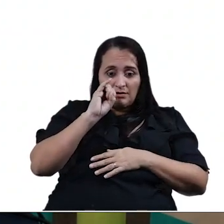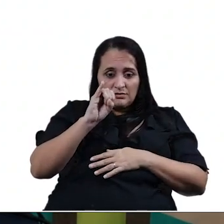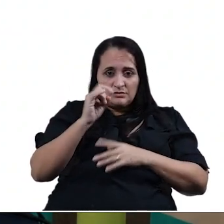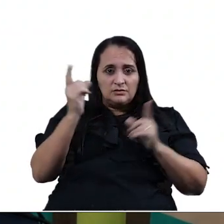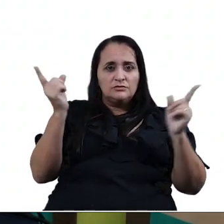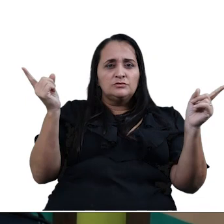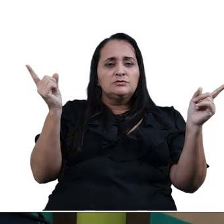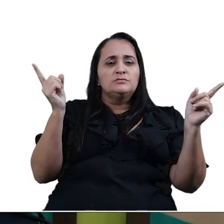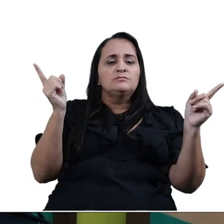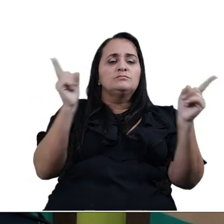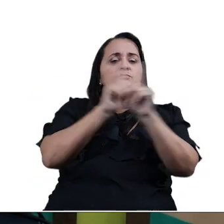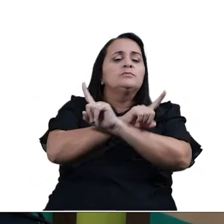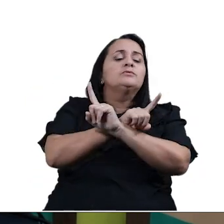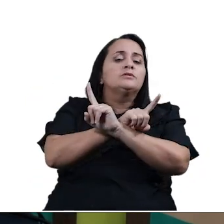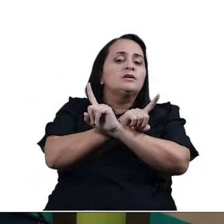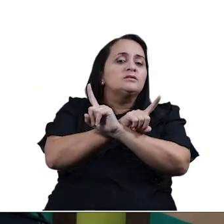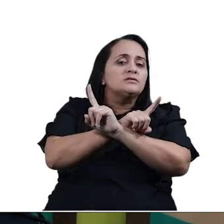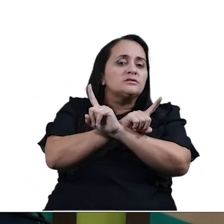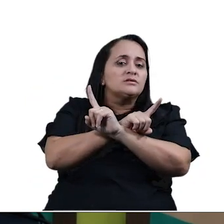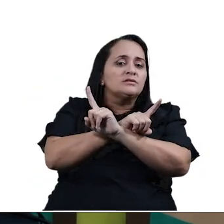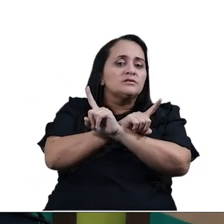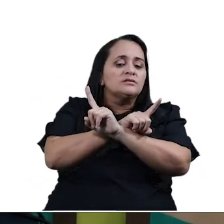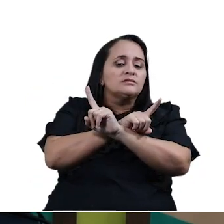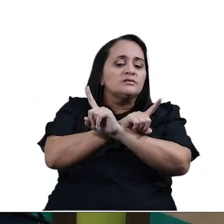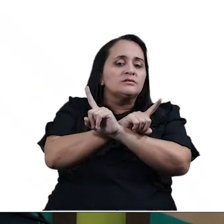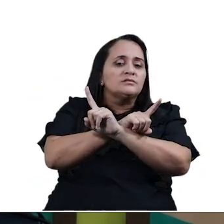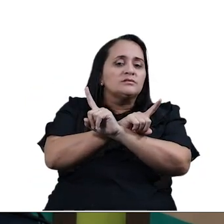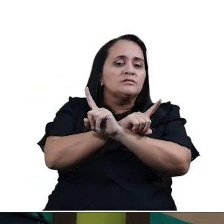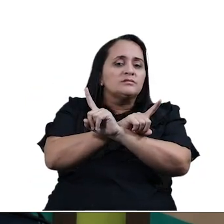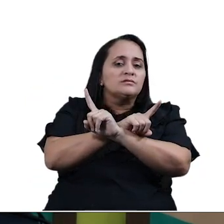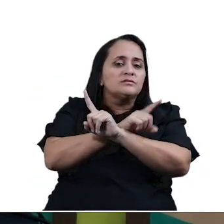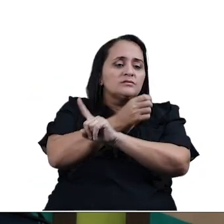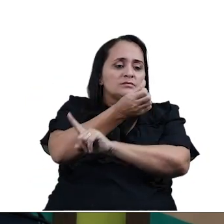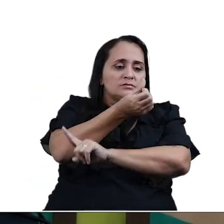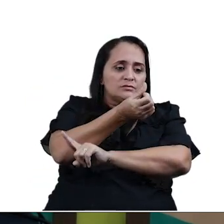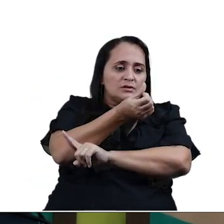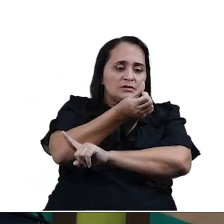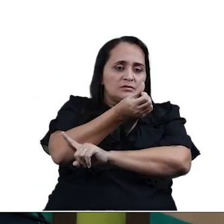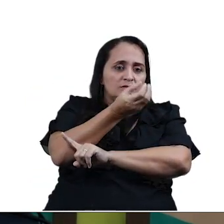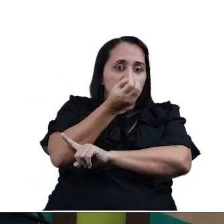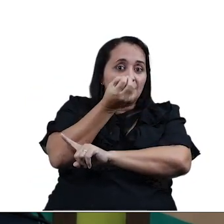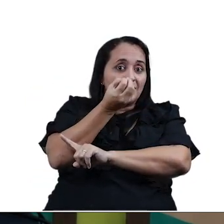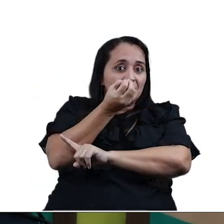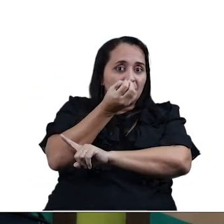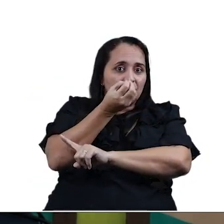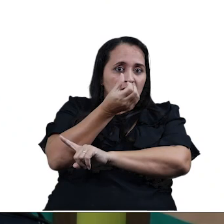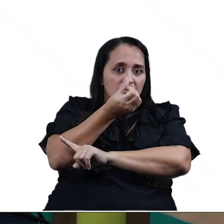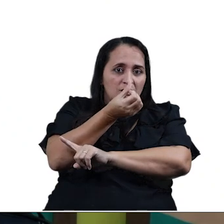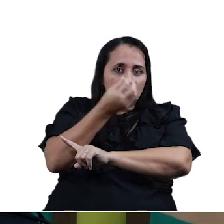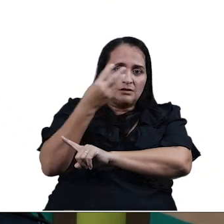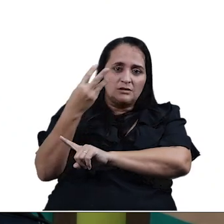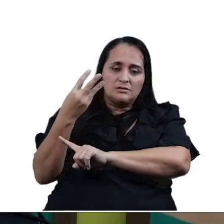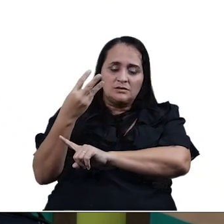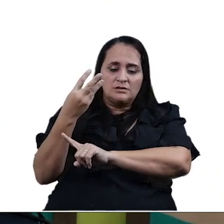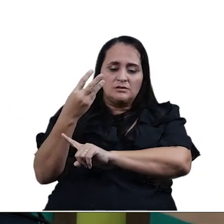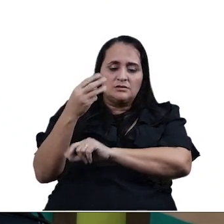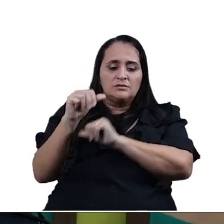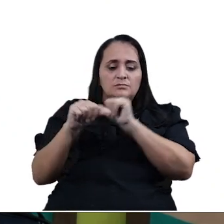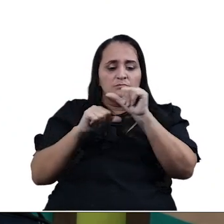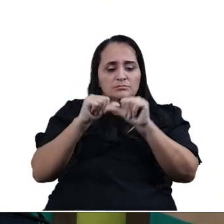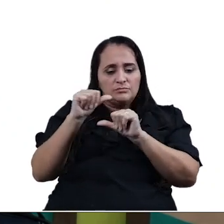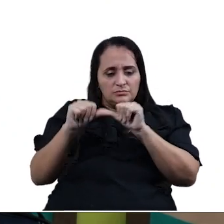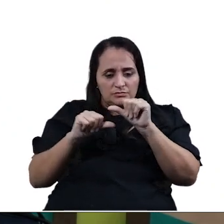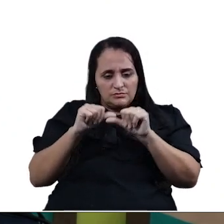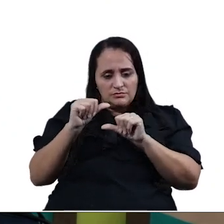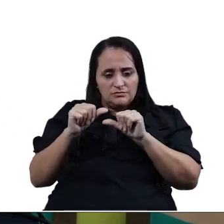nós mudássemos a posição dos números, seria o 6 para cá, ficaria 63. Mudaria